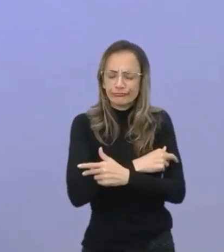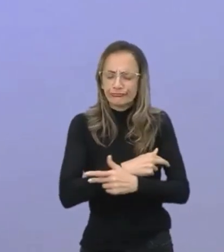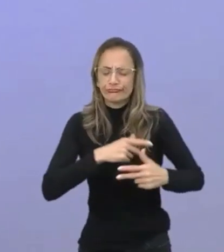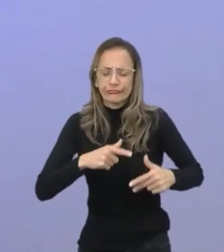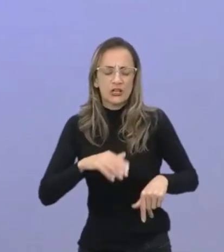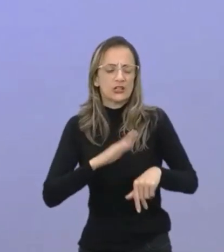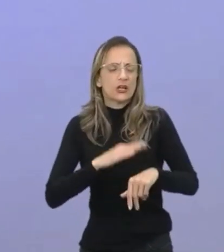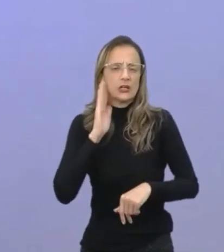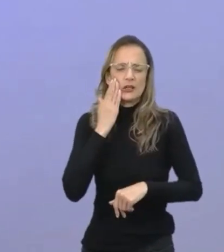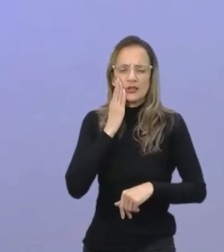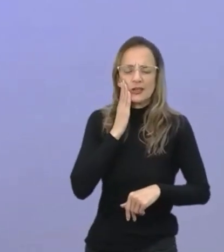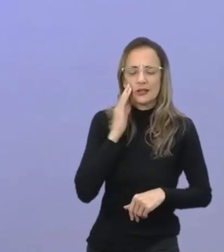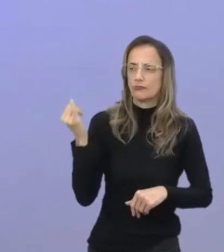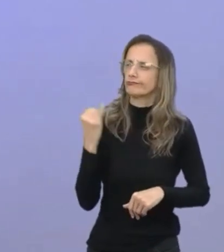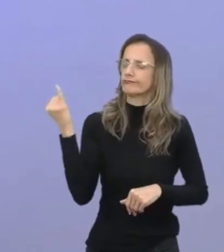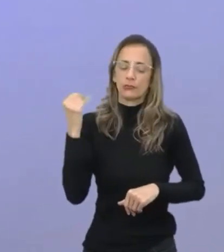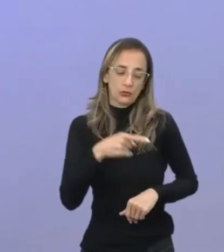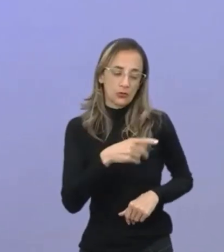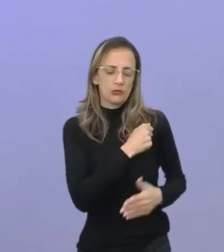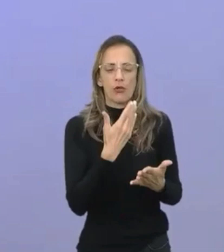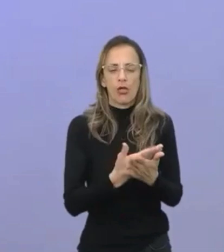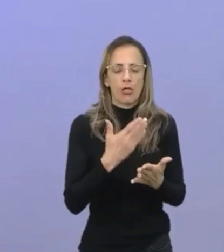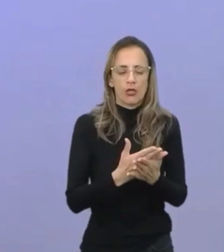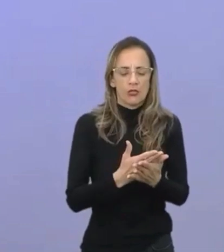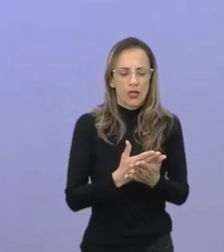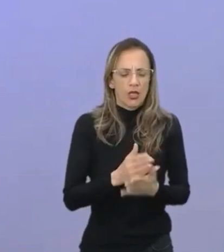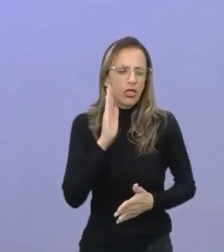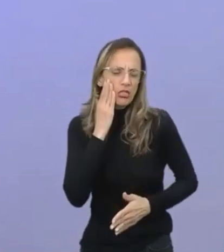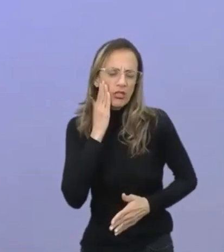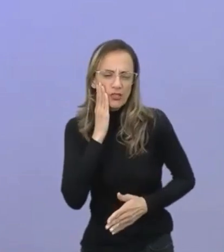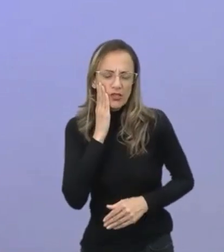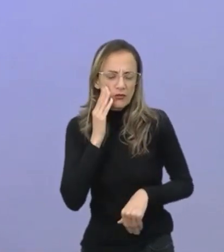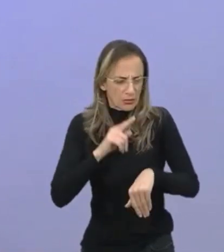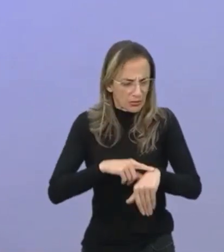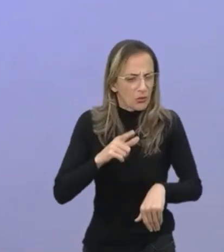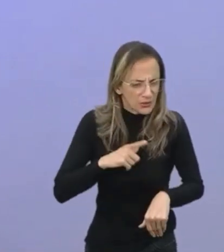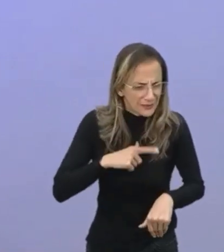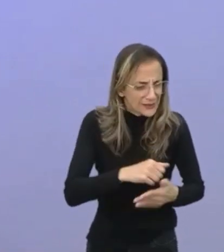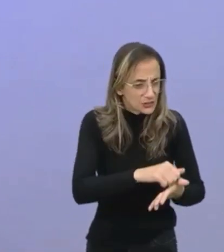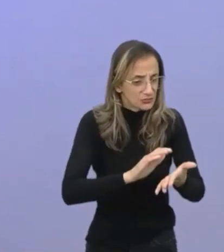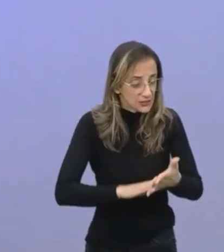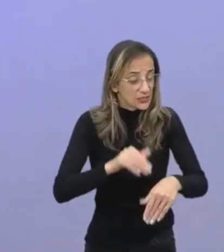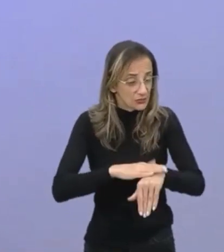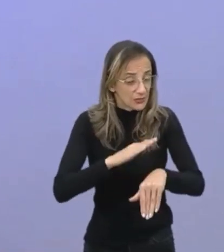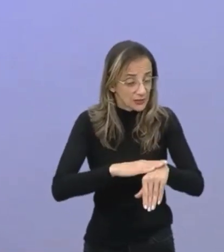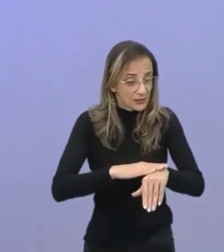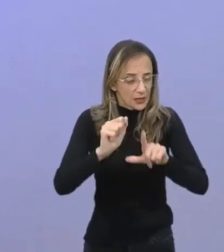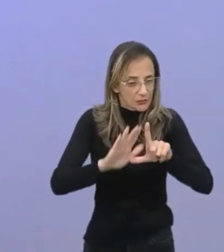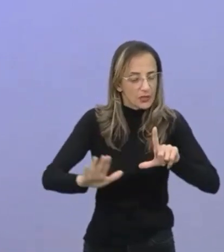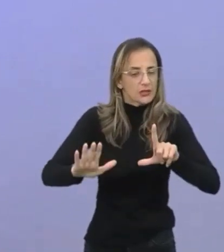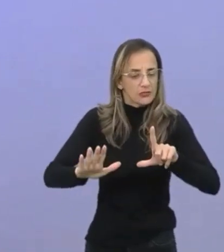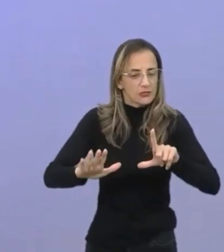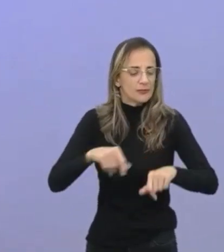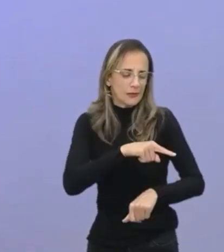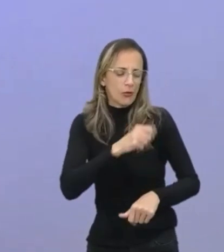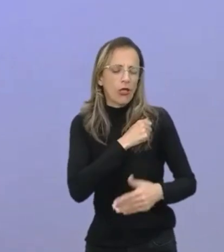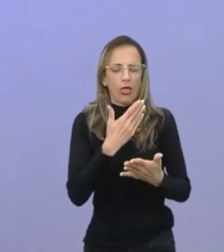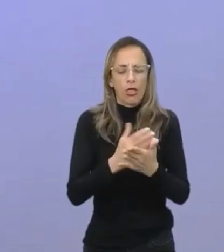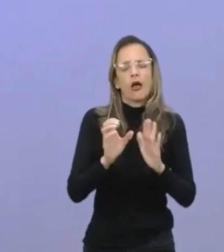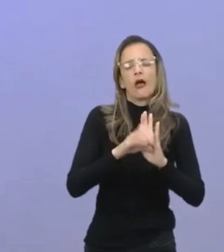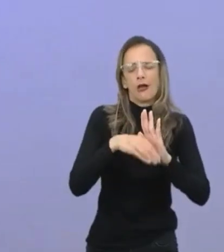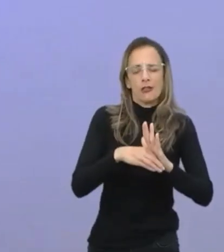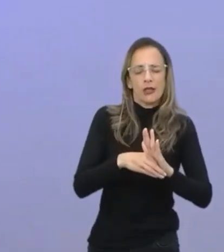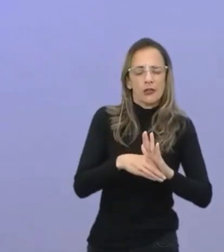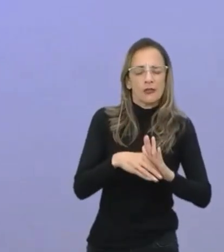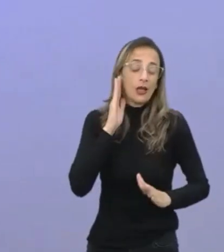muito legal, é muito interessante você levá-los, então, quando tiver um tempo para fazer essa atividade nessa plataforma, que eles vão conseguir entender ali esse conceito